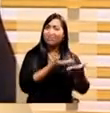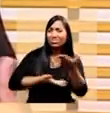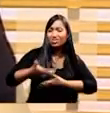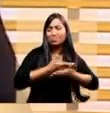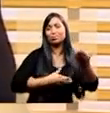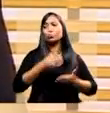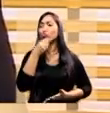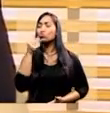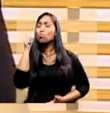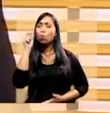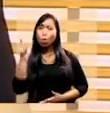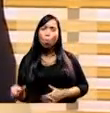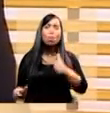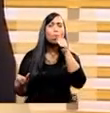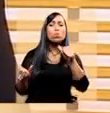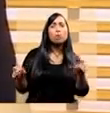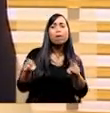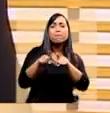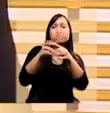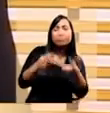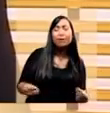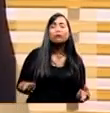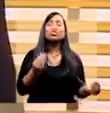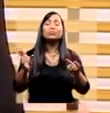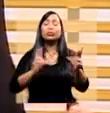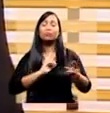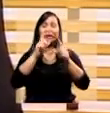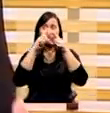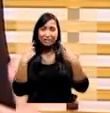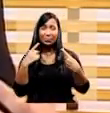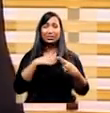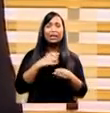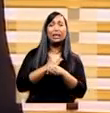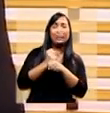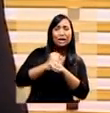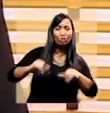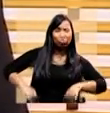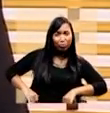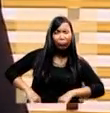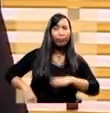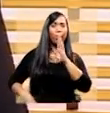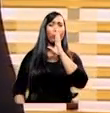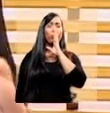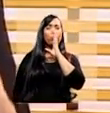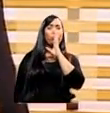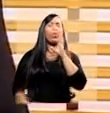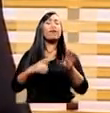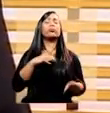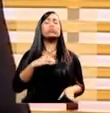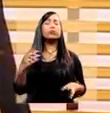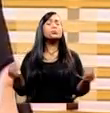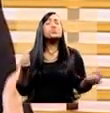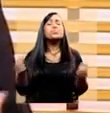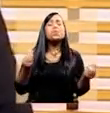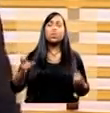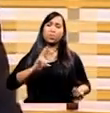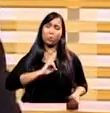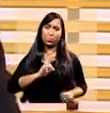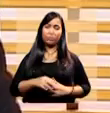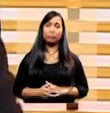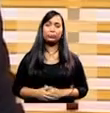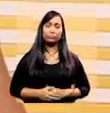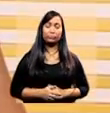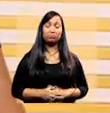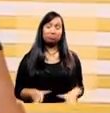relação entre homem e mulher? E qual que é o resultado dessa violência? São anos de sofrimento calado, esse medo, qual que é o resultado